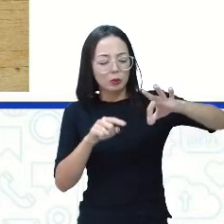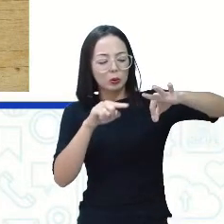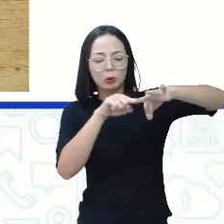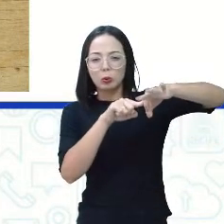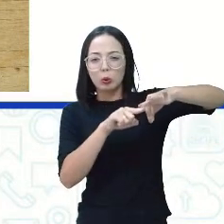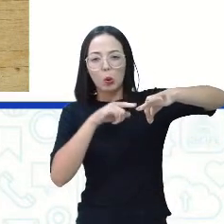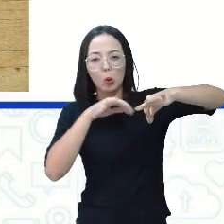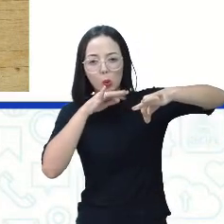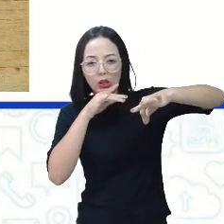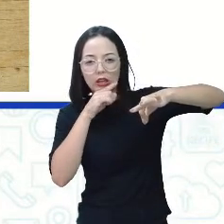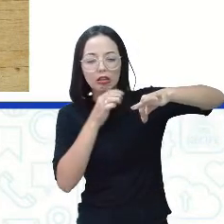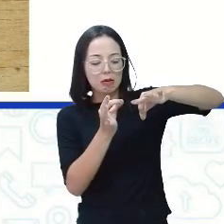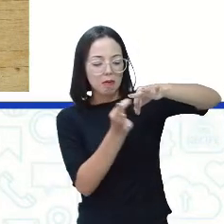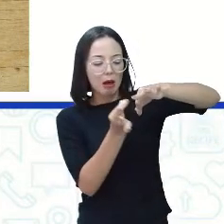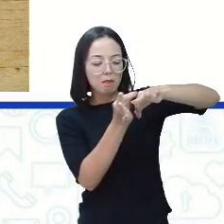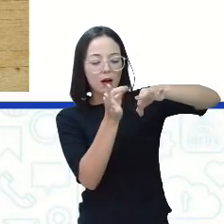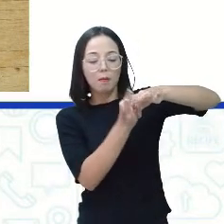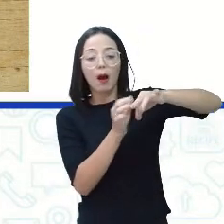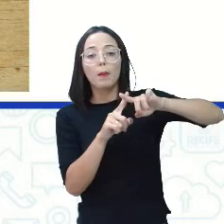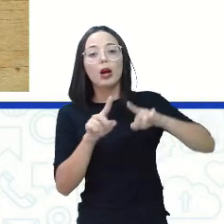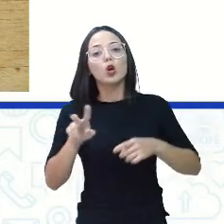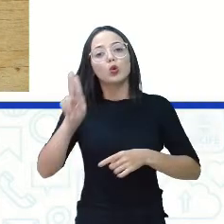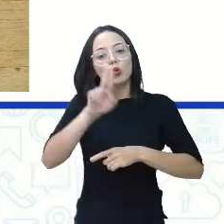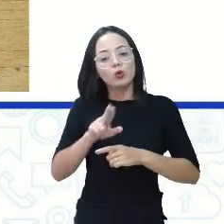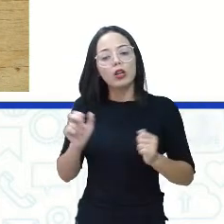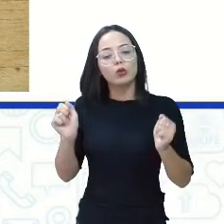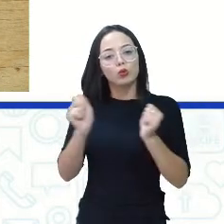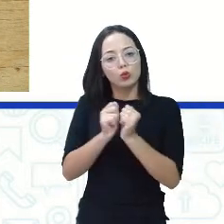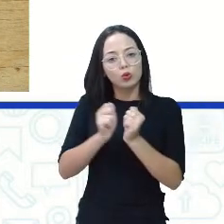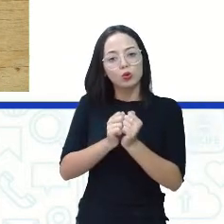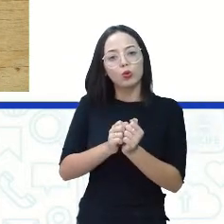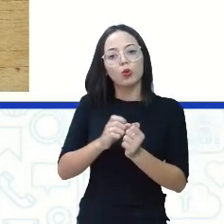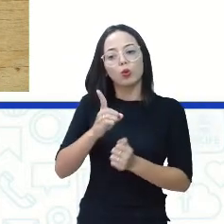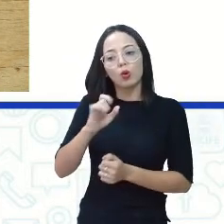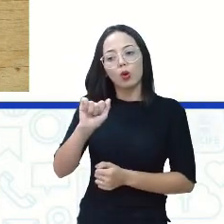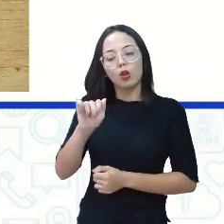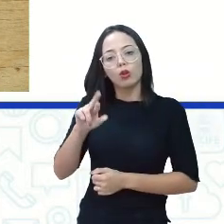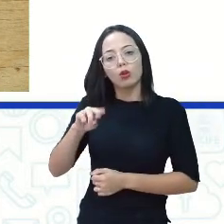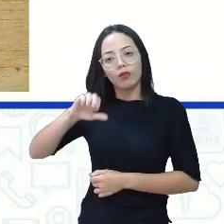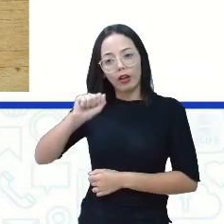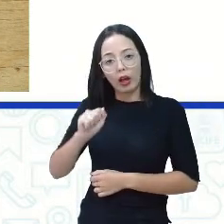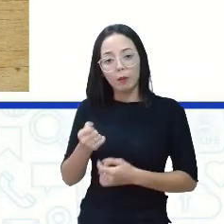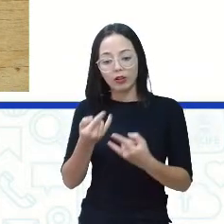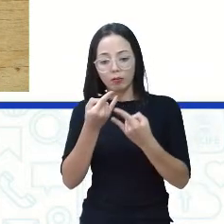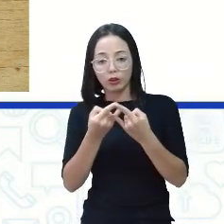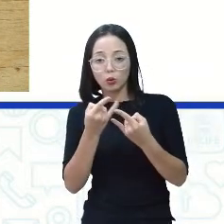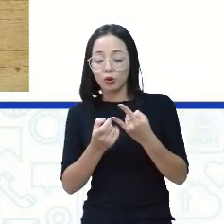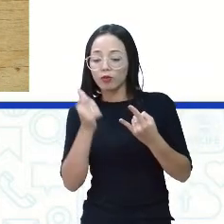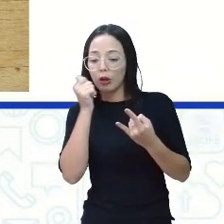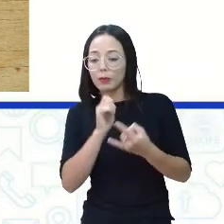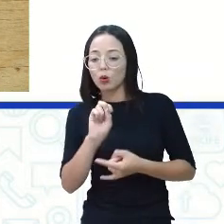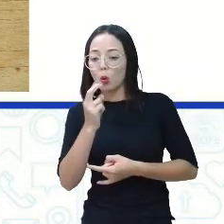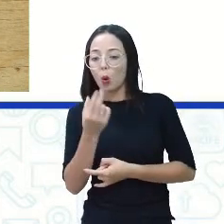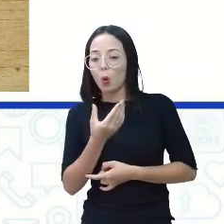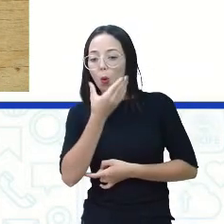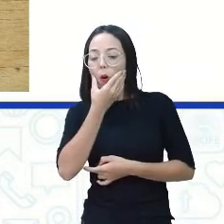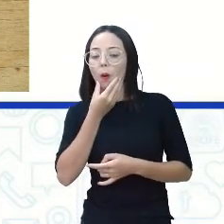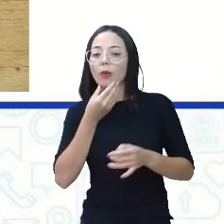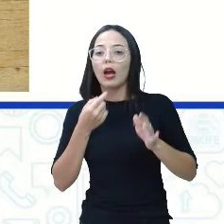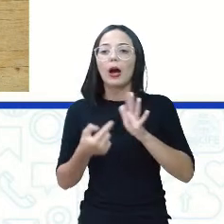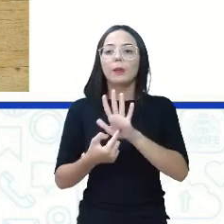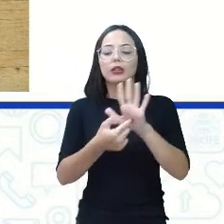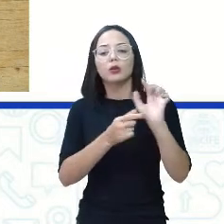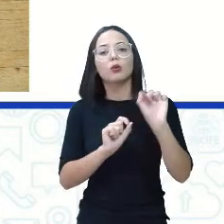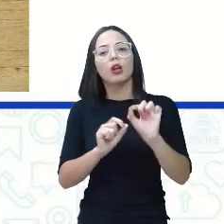mulher. Quando ele é usado com o diafragma e preservativos masculino ou feminino, ele apresenta